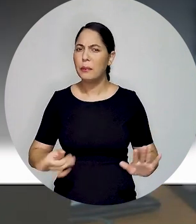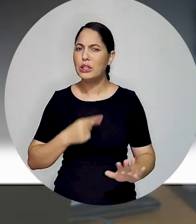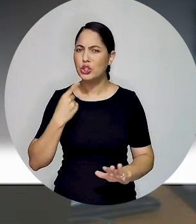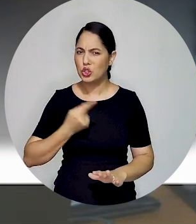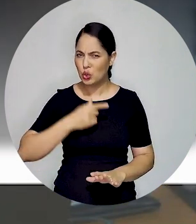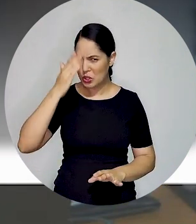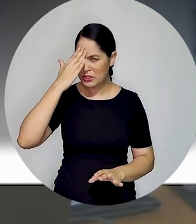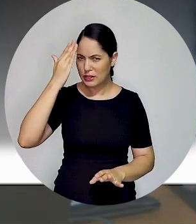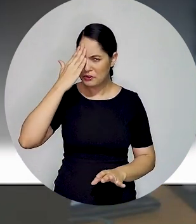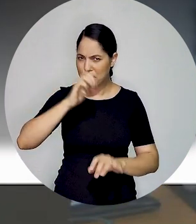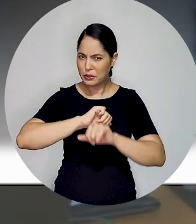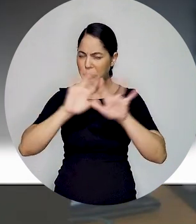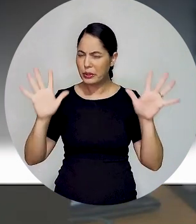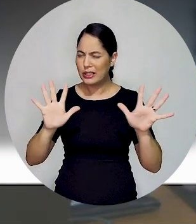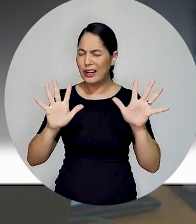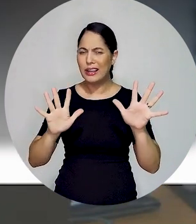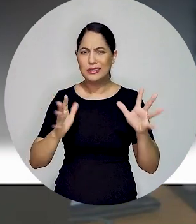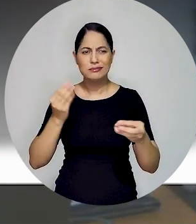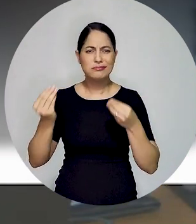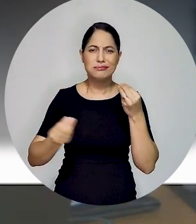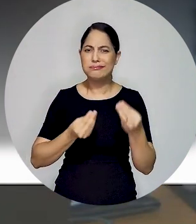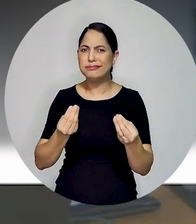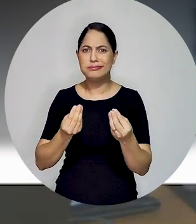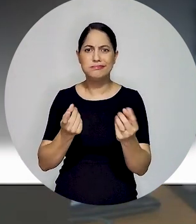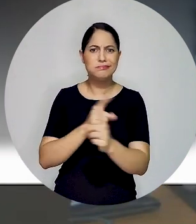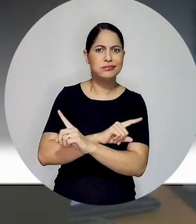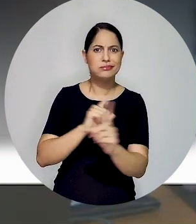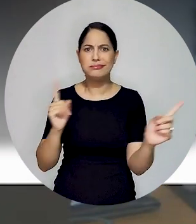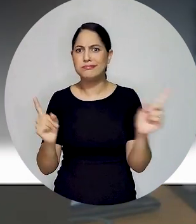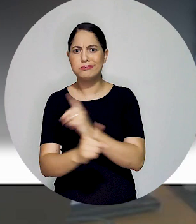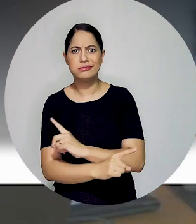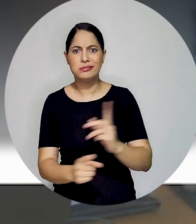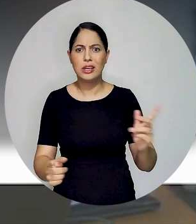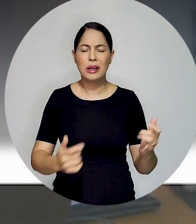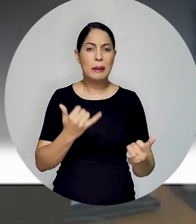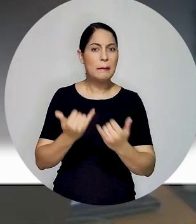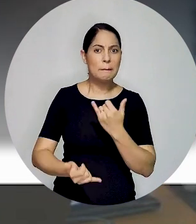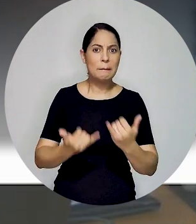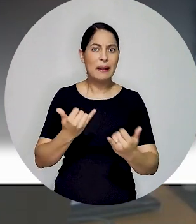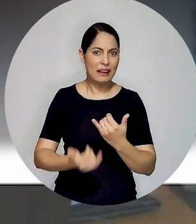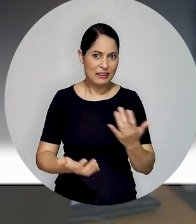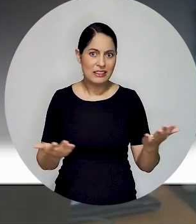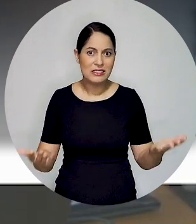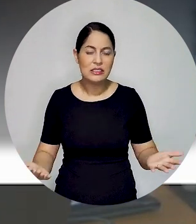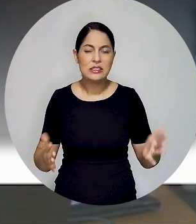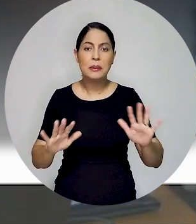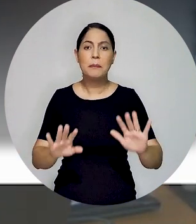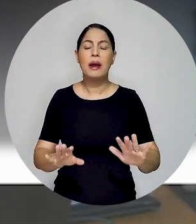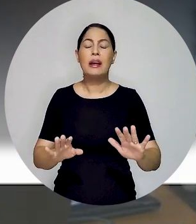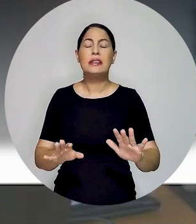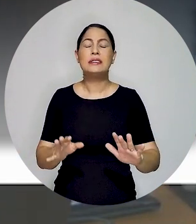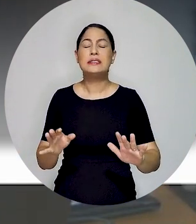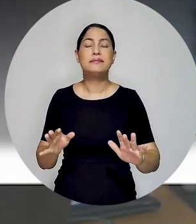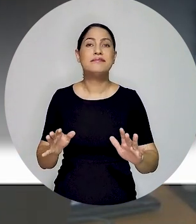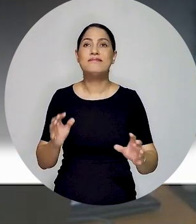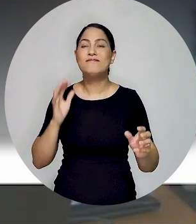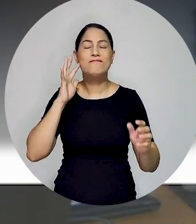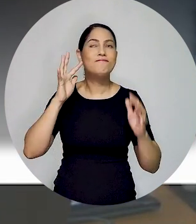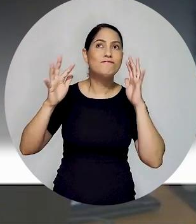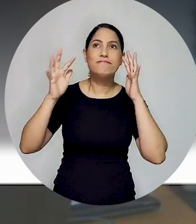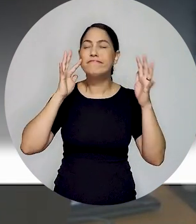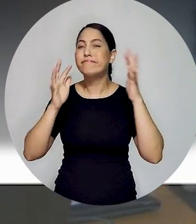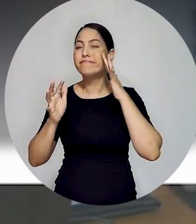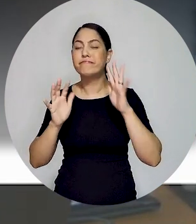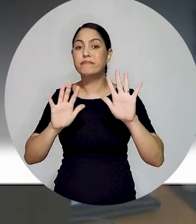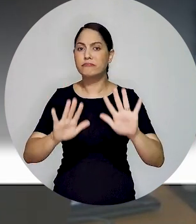próximo do problema e de como essa realidade até distópica, né? Pode até